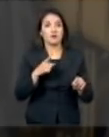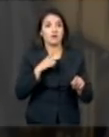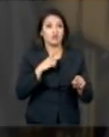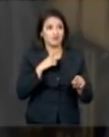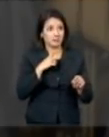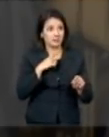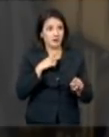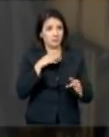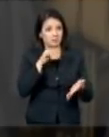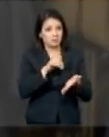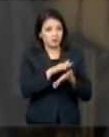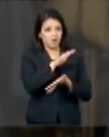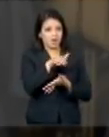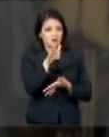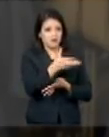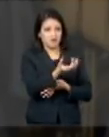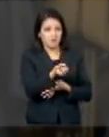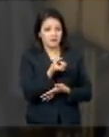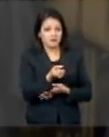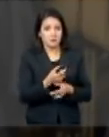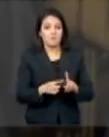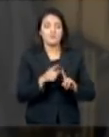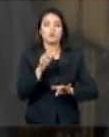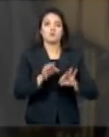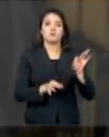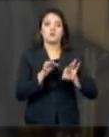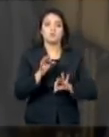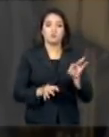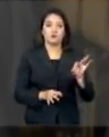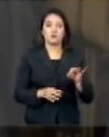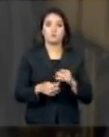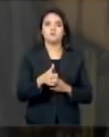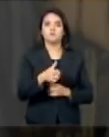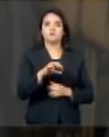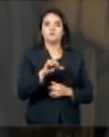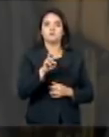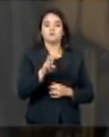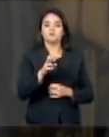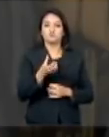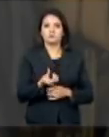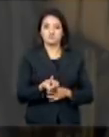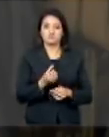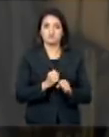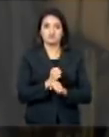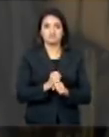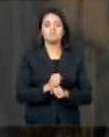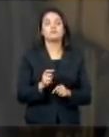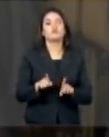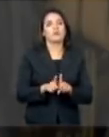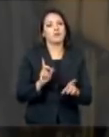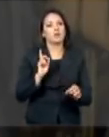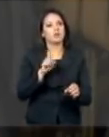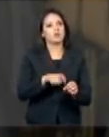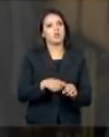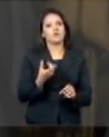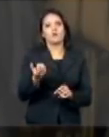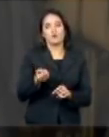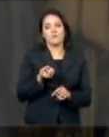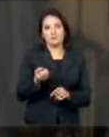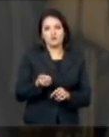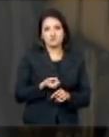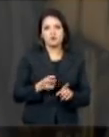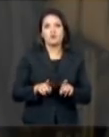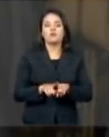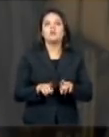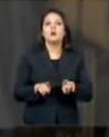em decisão de 1956 repôs essa pensão com base exatamente também os princípios aqui